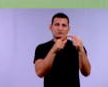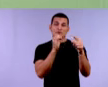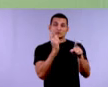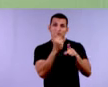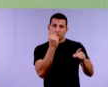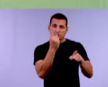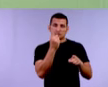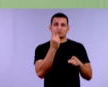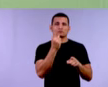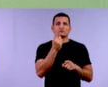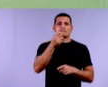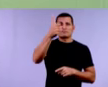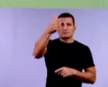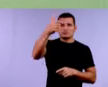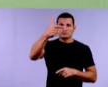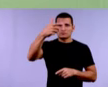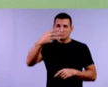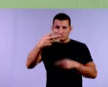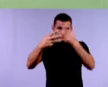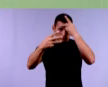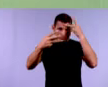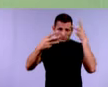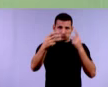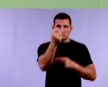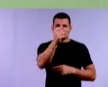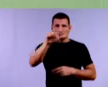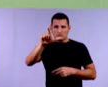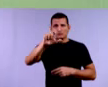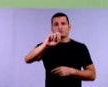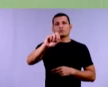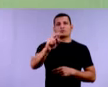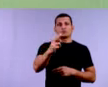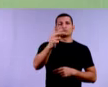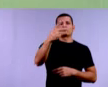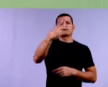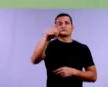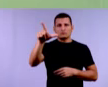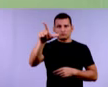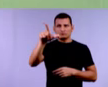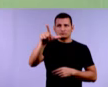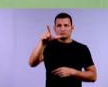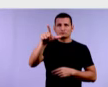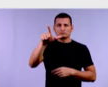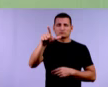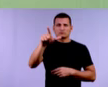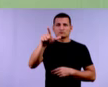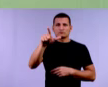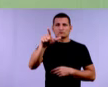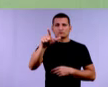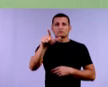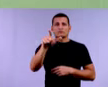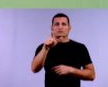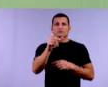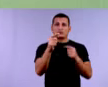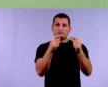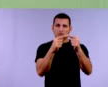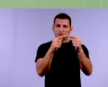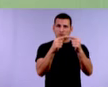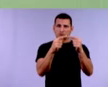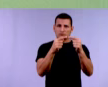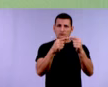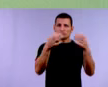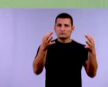primeira, segunda ou terceira pessoa do singular ou do plural. E efetivar a concordância adequada, né? Isso. A